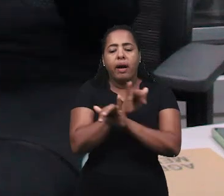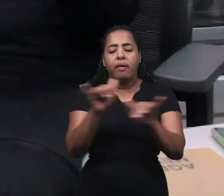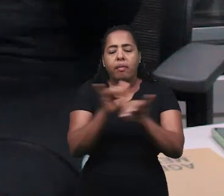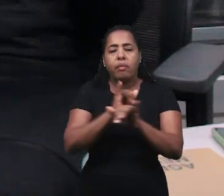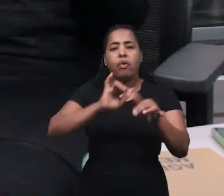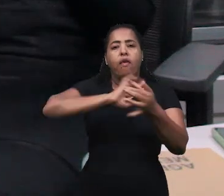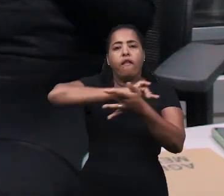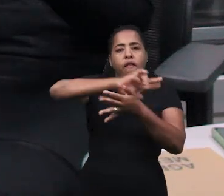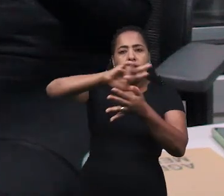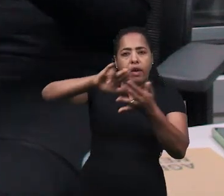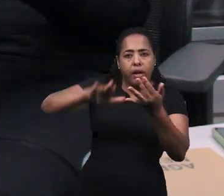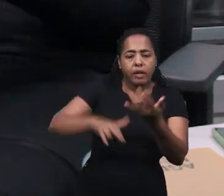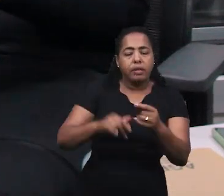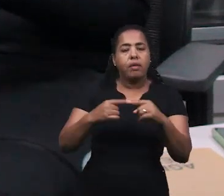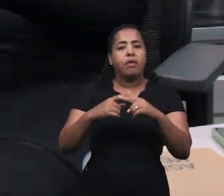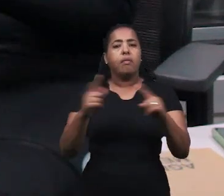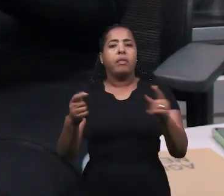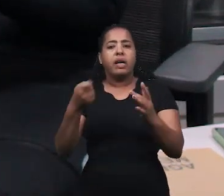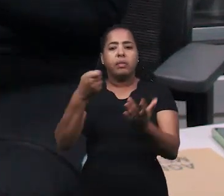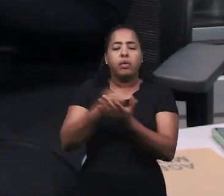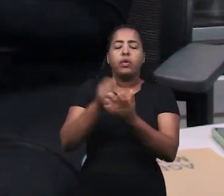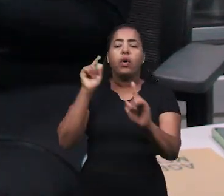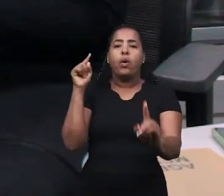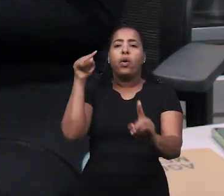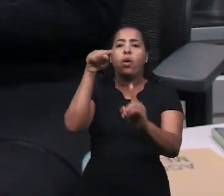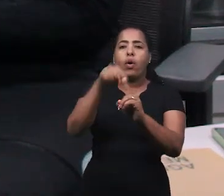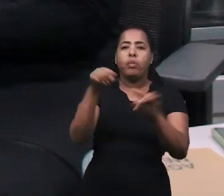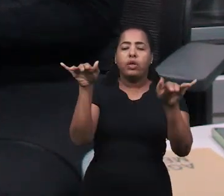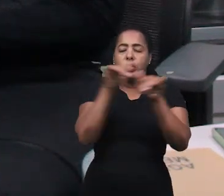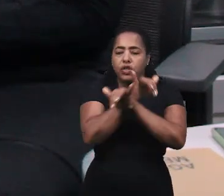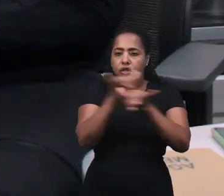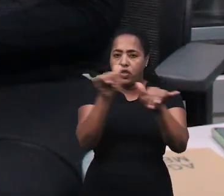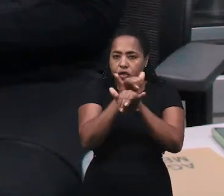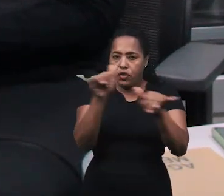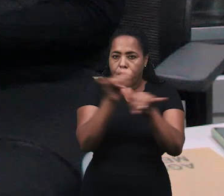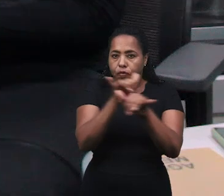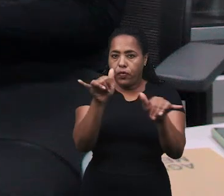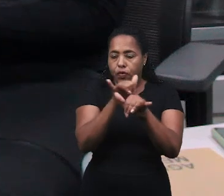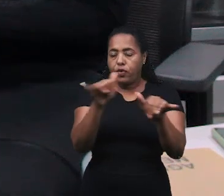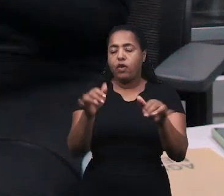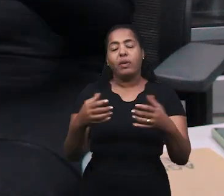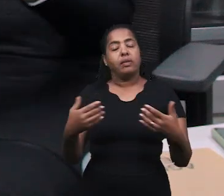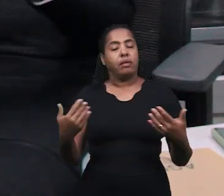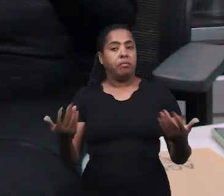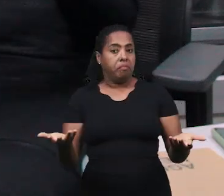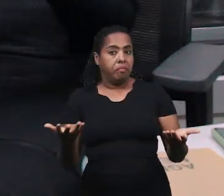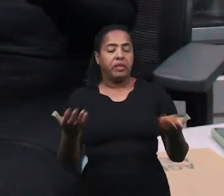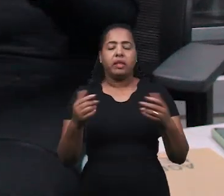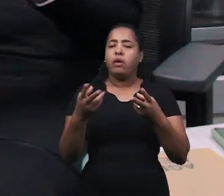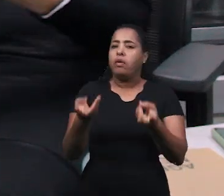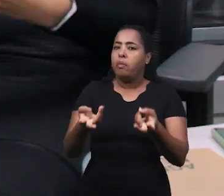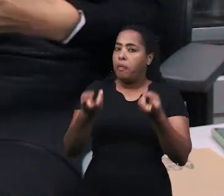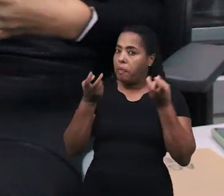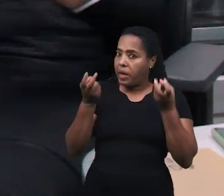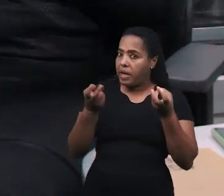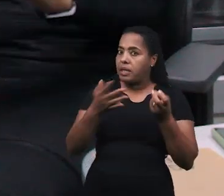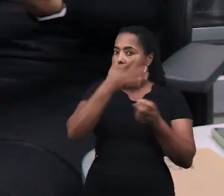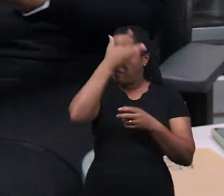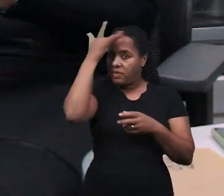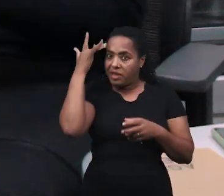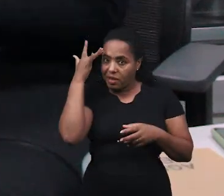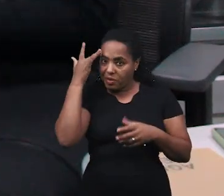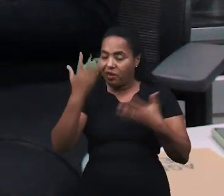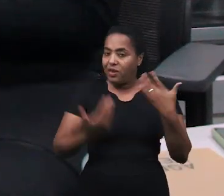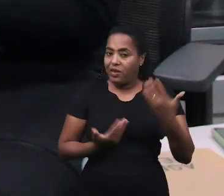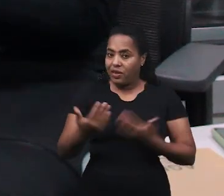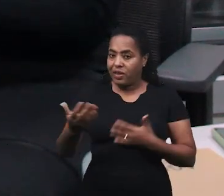para trazer essa variedade, mas para cumprir o seu objetivo de informação. E com isso a gente vê que os nossos irmãos ficam